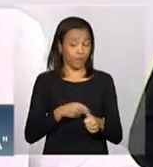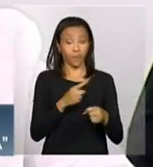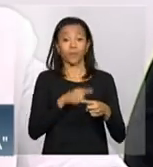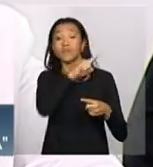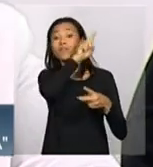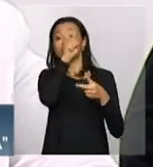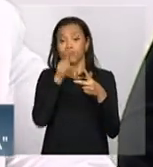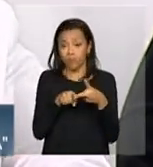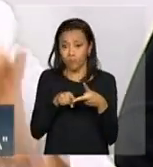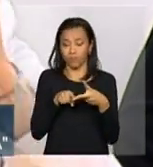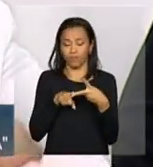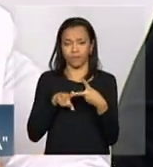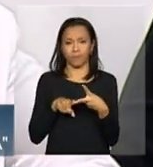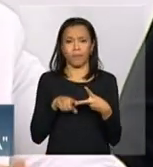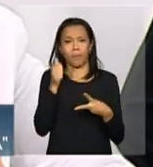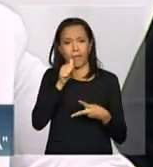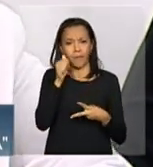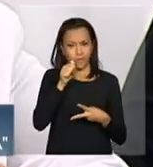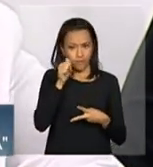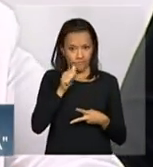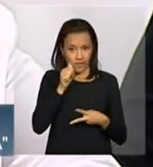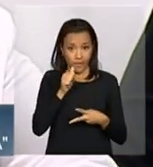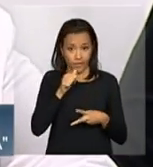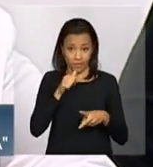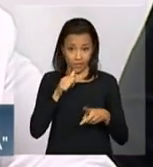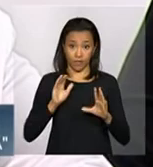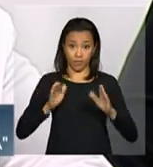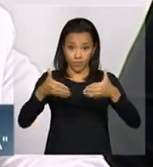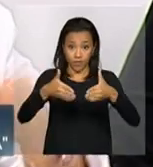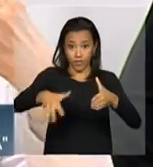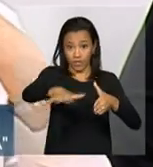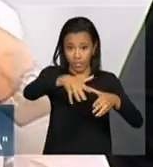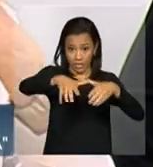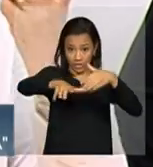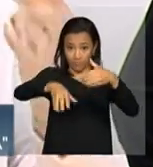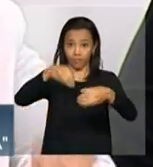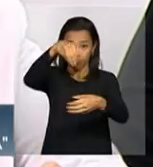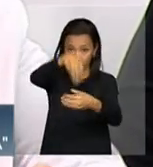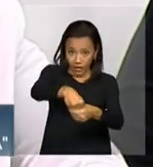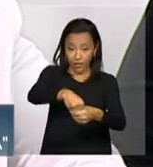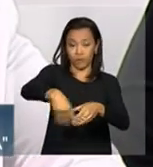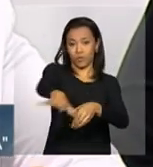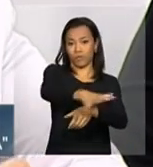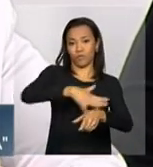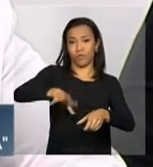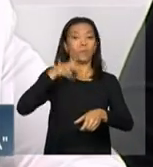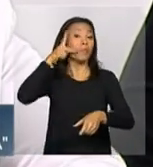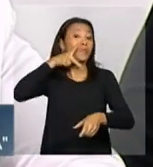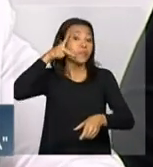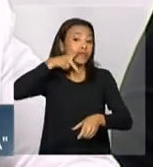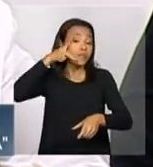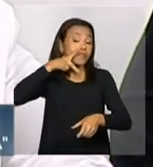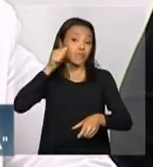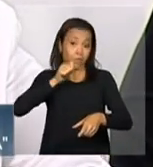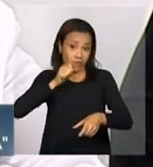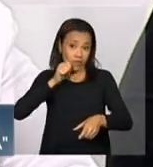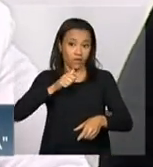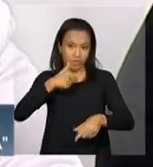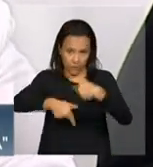Segunda coisa, as mulheres de partido político, e eu sou de partido político,